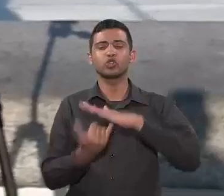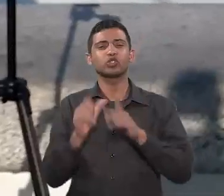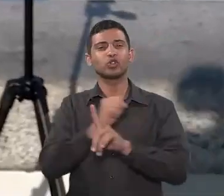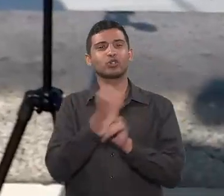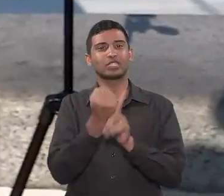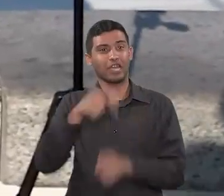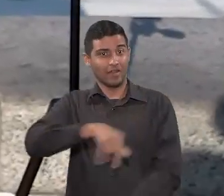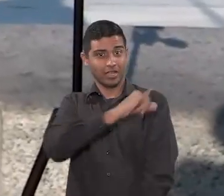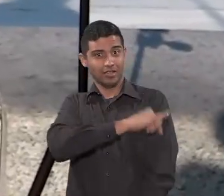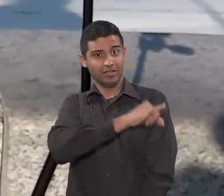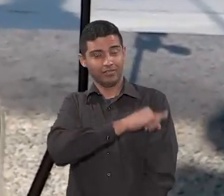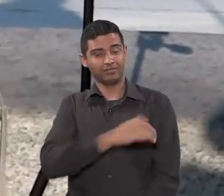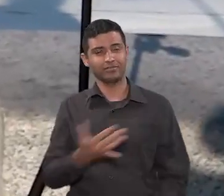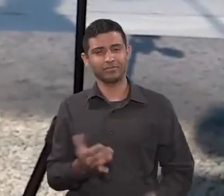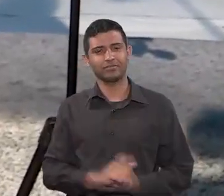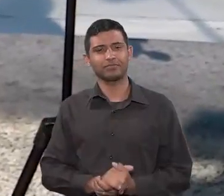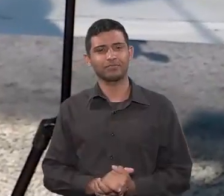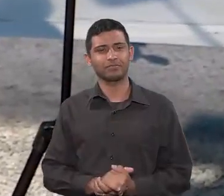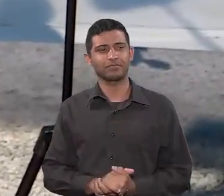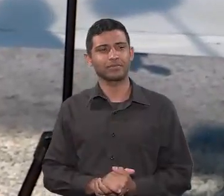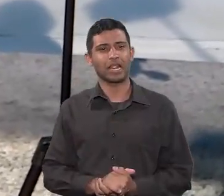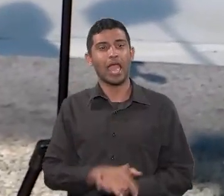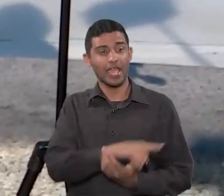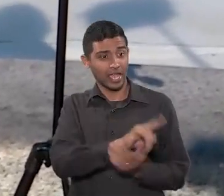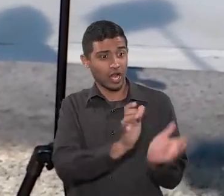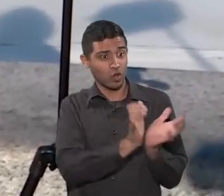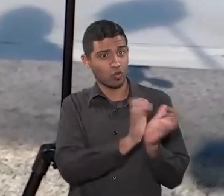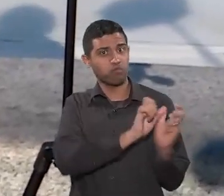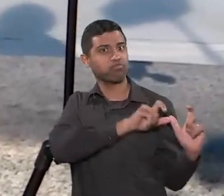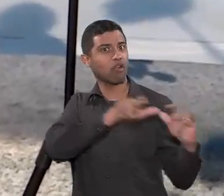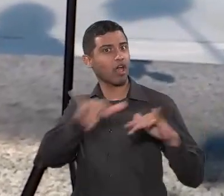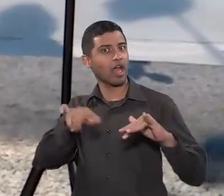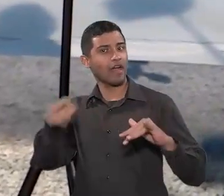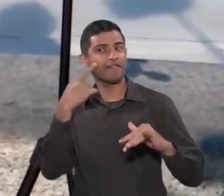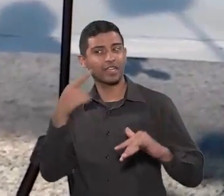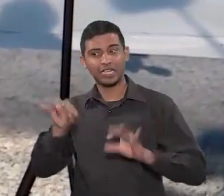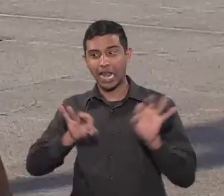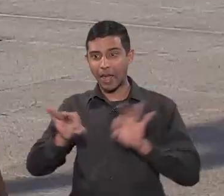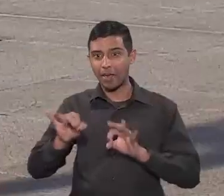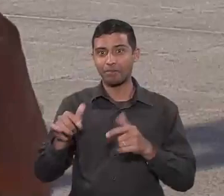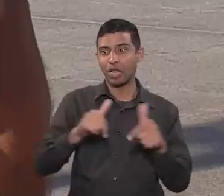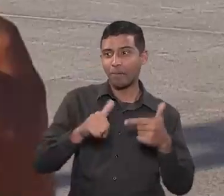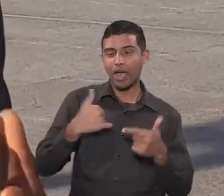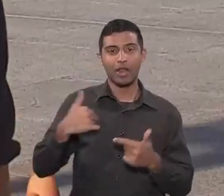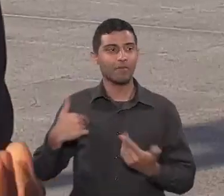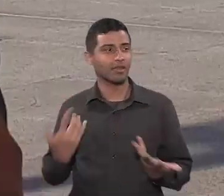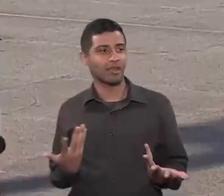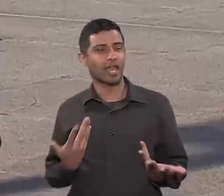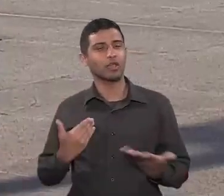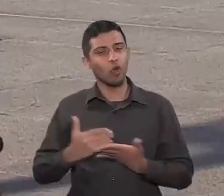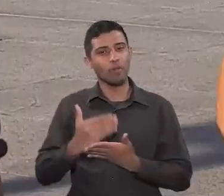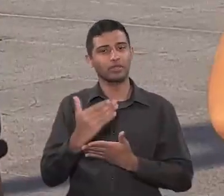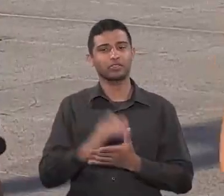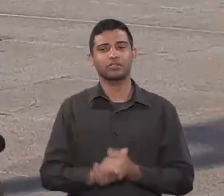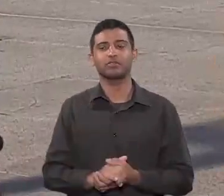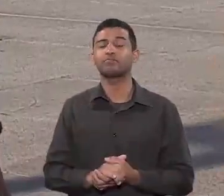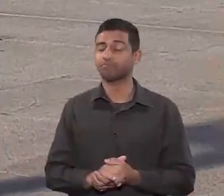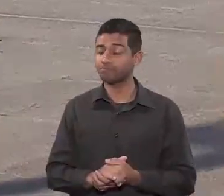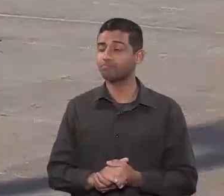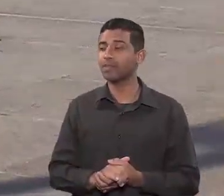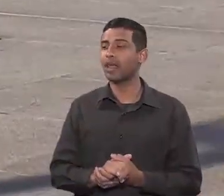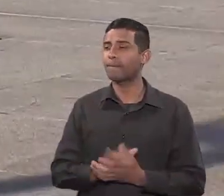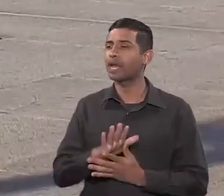aqui no Rio, e aí eles foram a conhecer o trabalho que a gente fazia. E foi aí que a gente começou. Agora, esse trabalho,